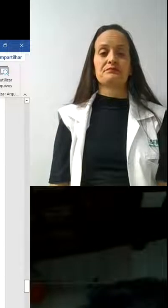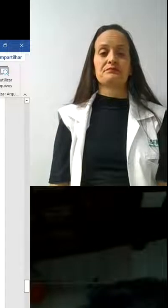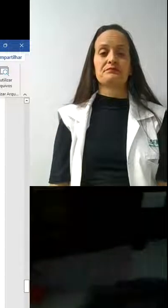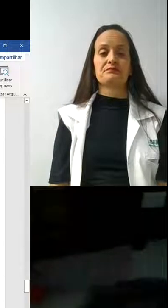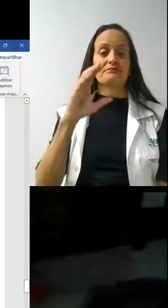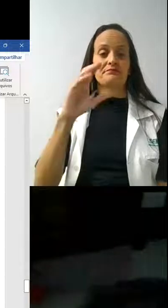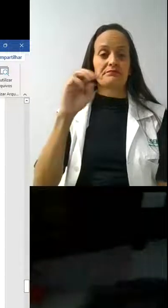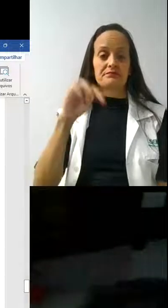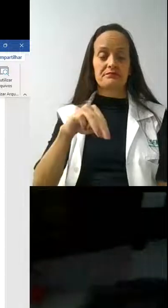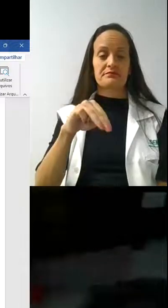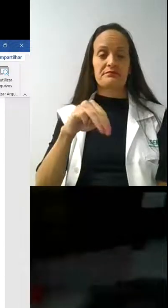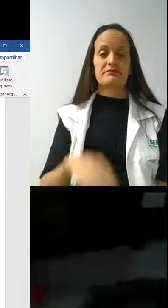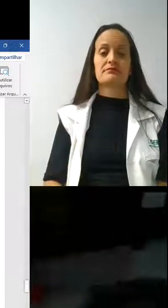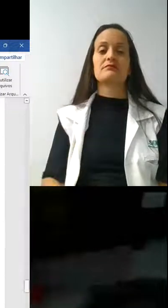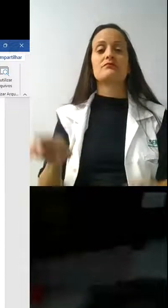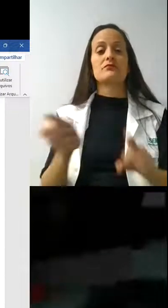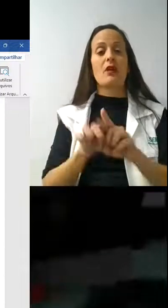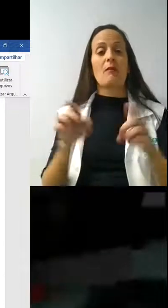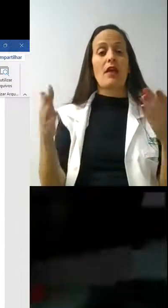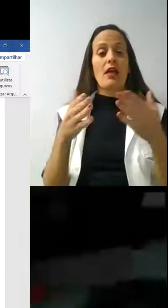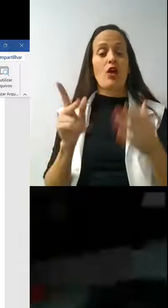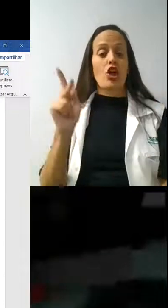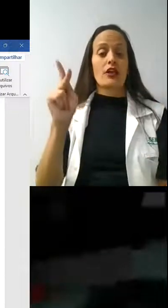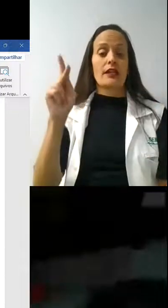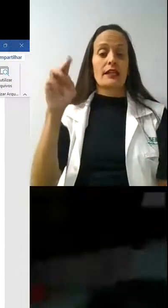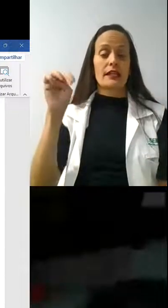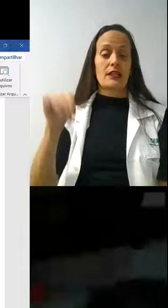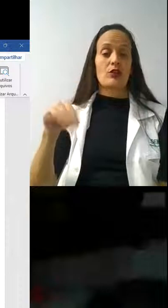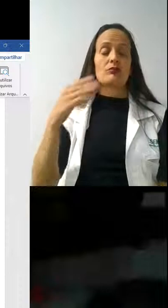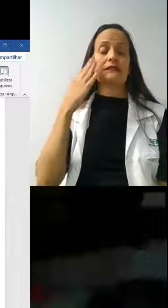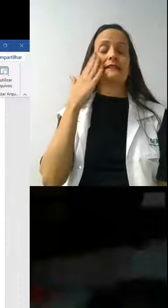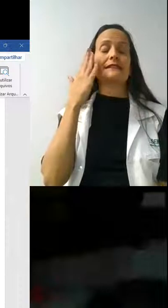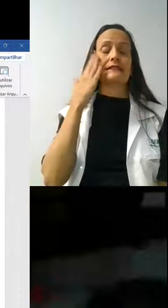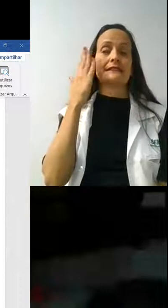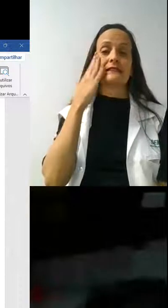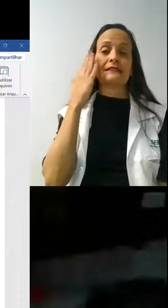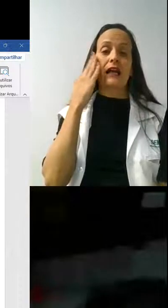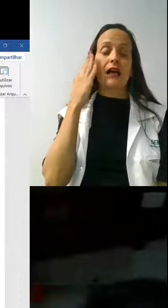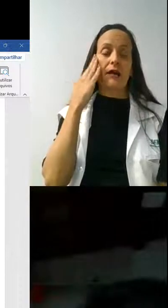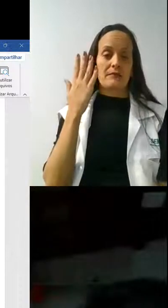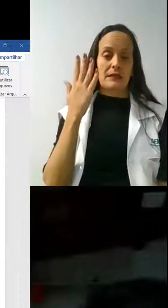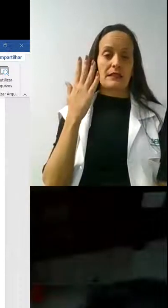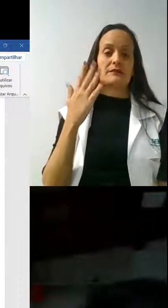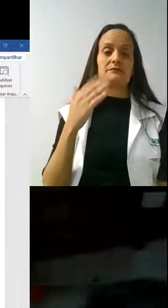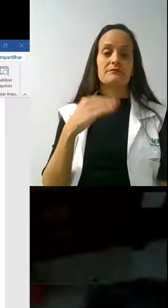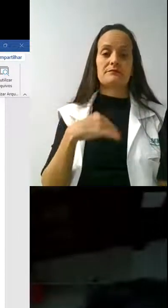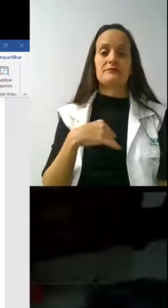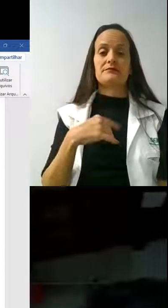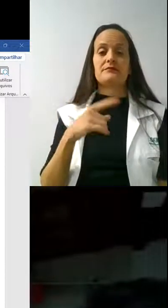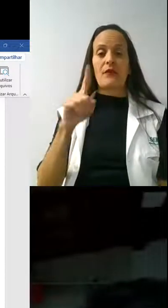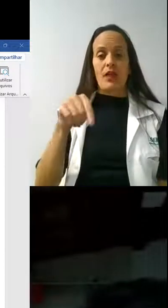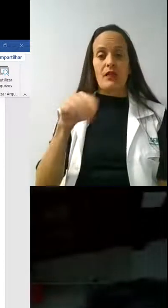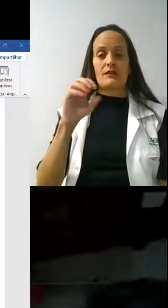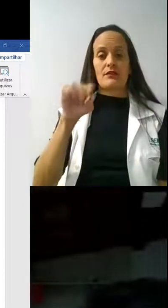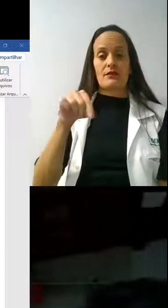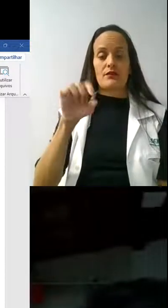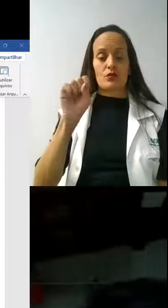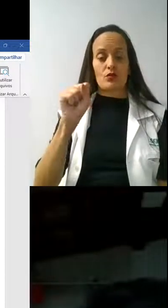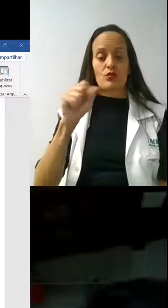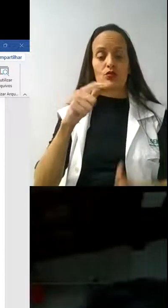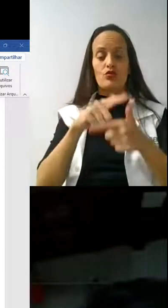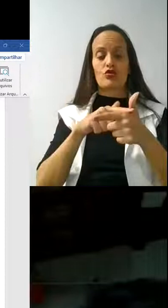Em quilômetros. Aí eu vou precisar para saber quanto zero que tem, que eu não sei fazer isso de cabeça não. Então vai ser quanto? 0,8